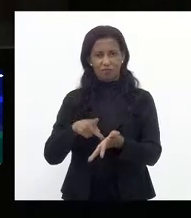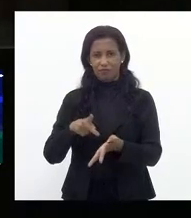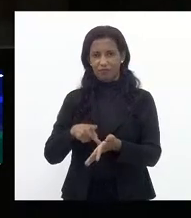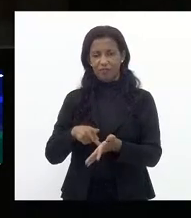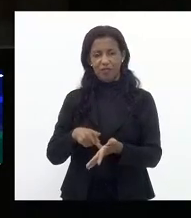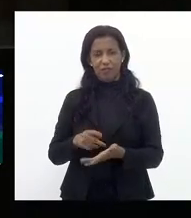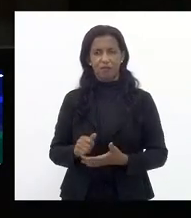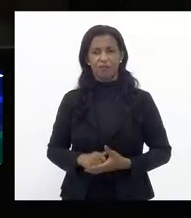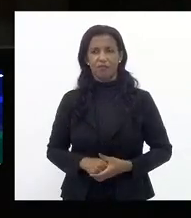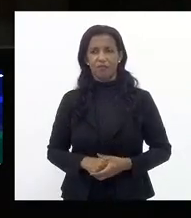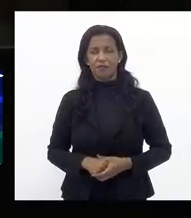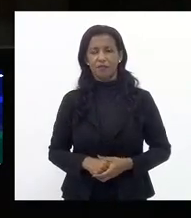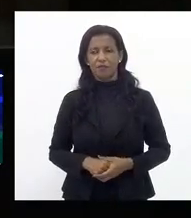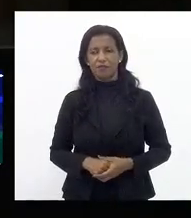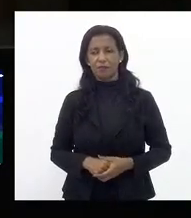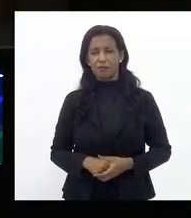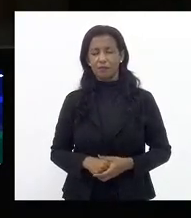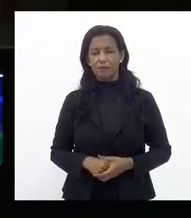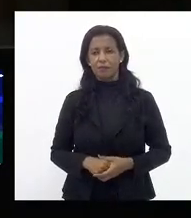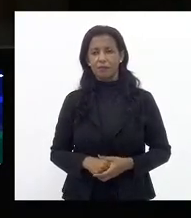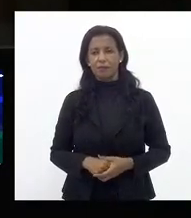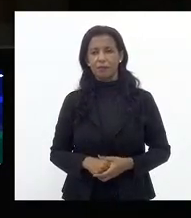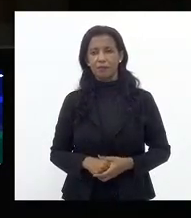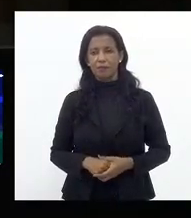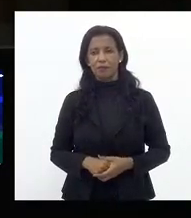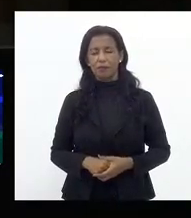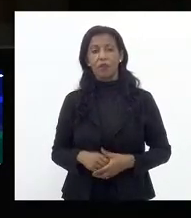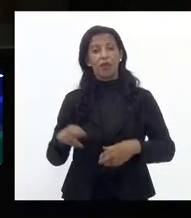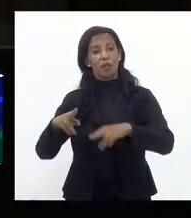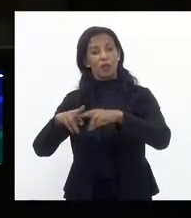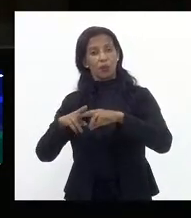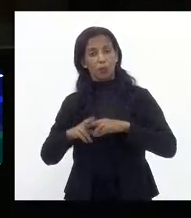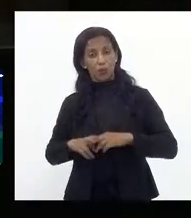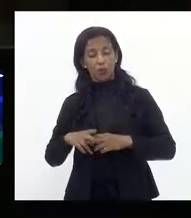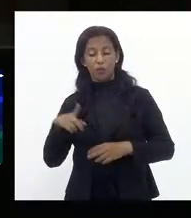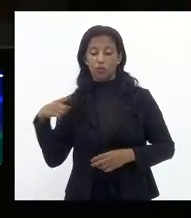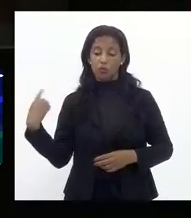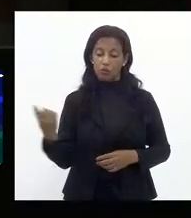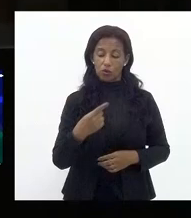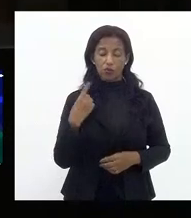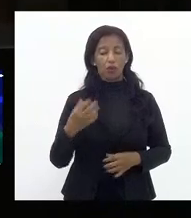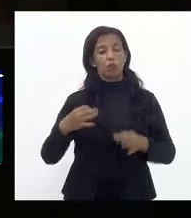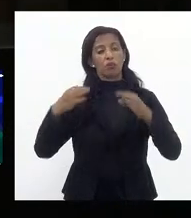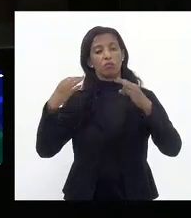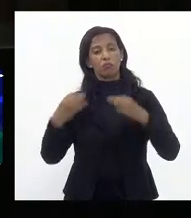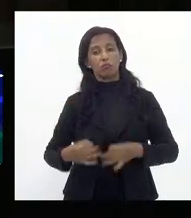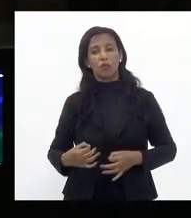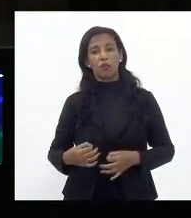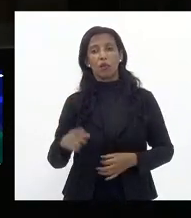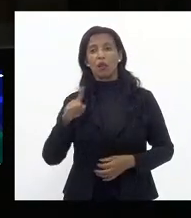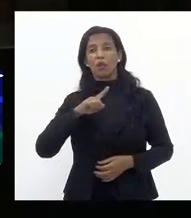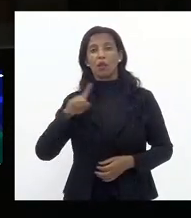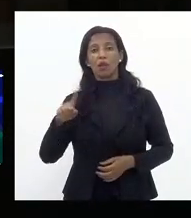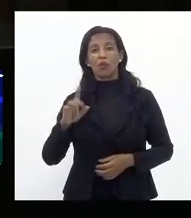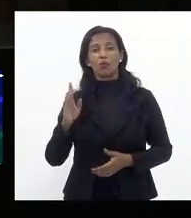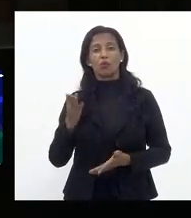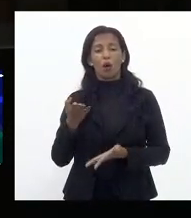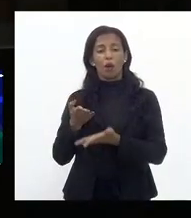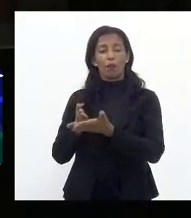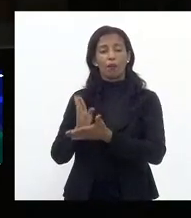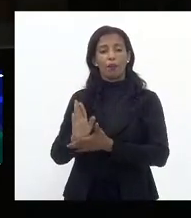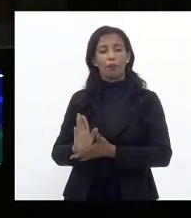fatos. De uma forma que, por isto aí, nós vamos exatamente não só